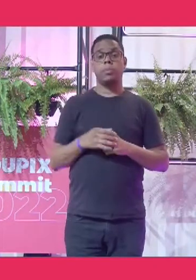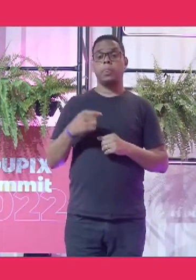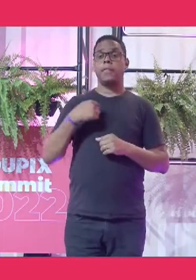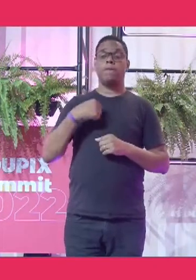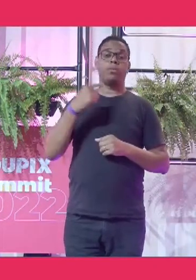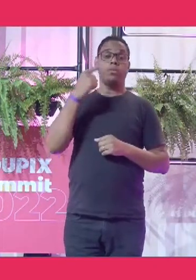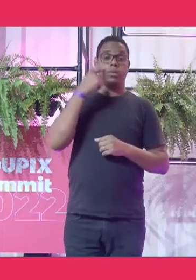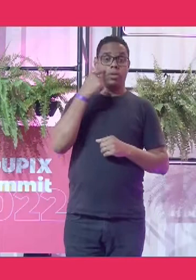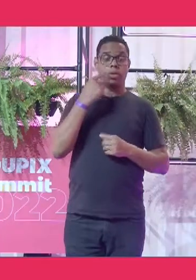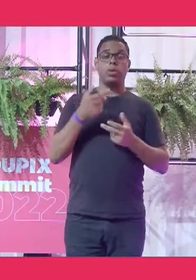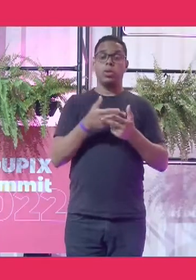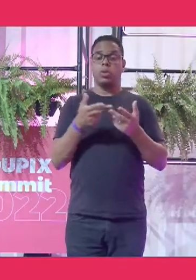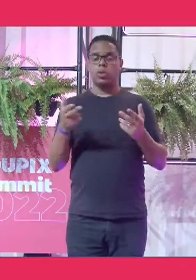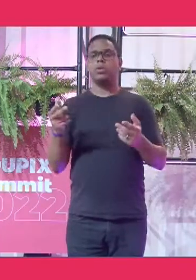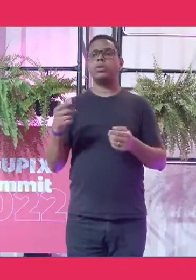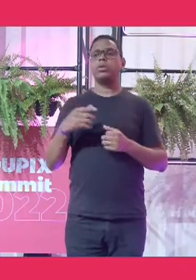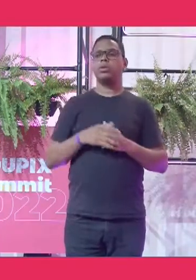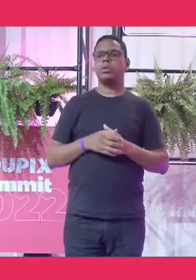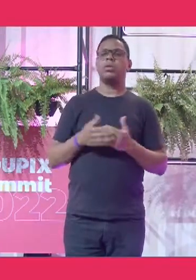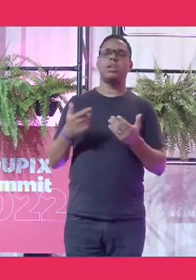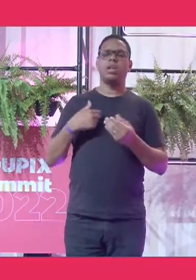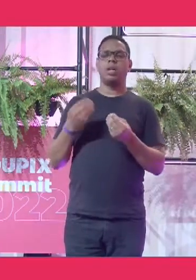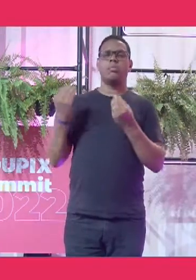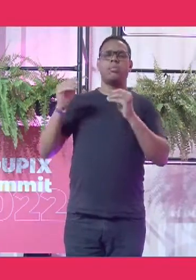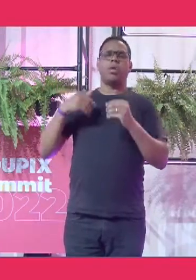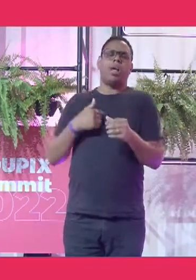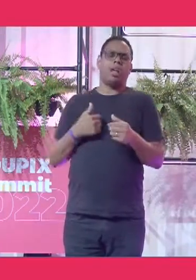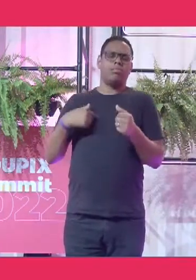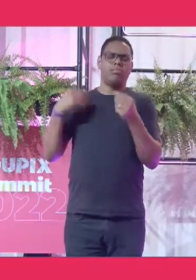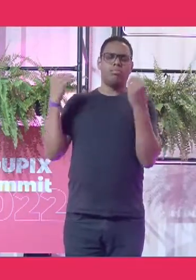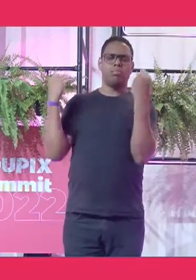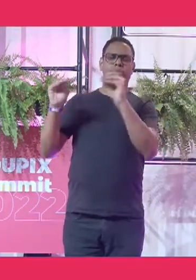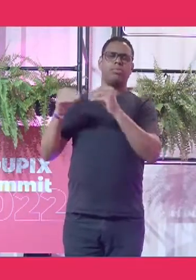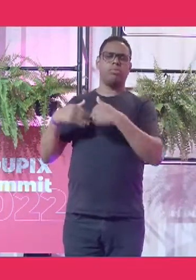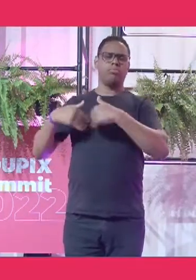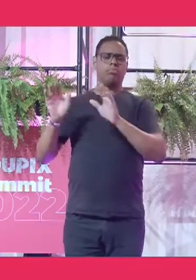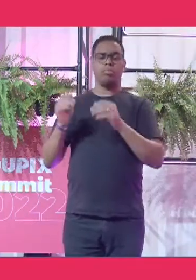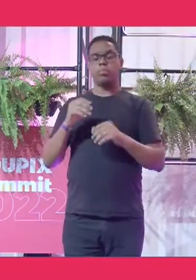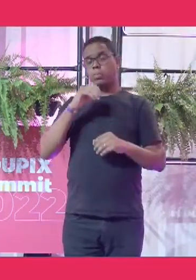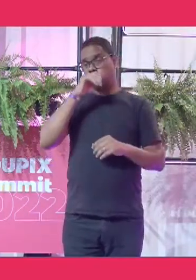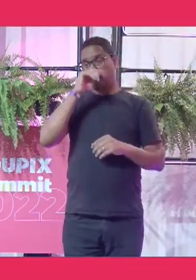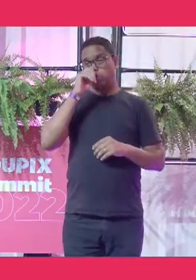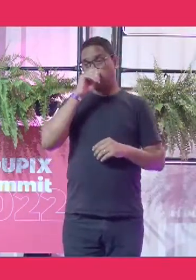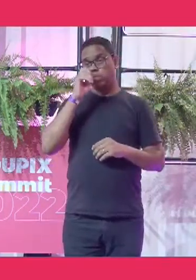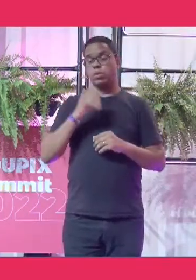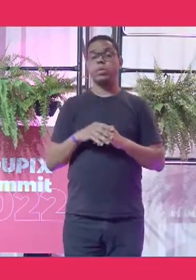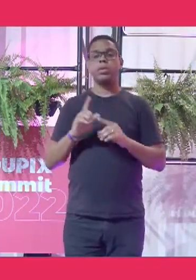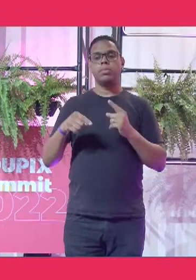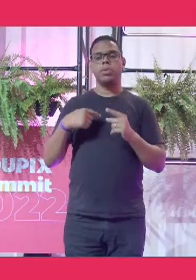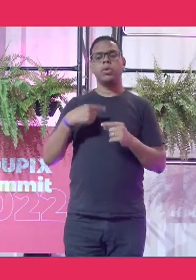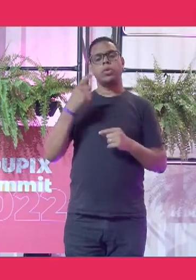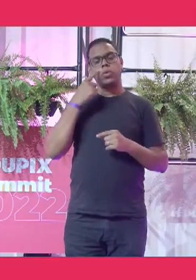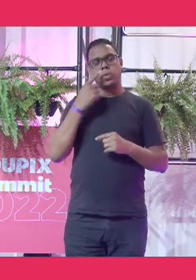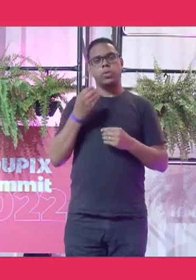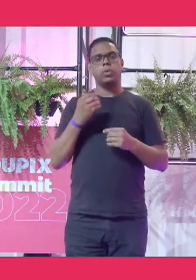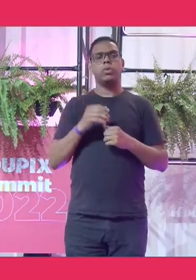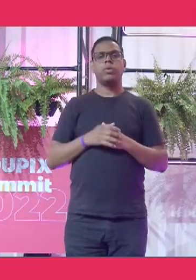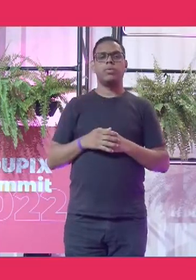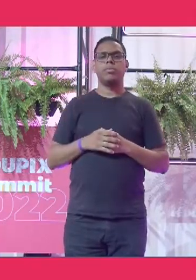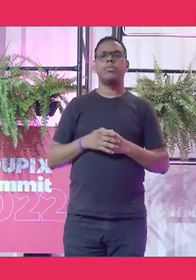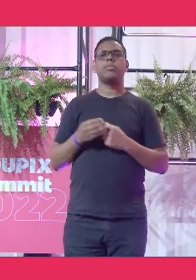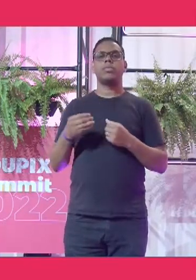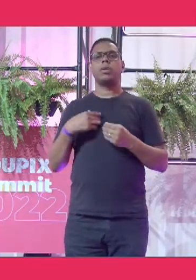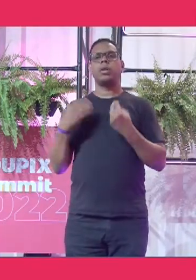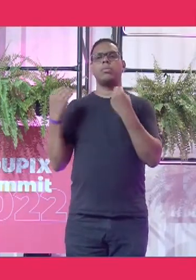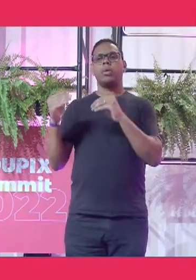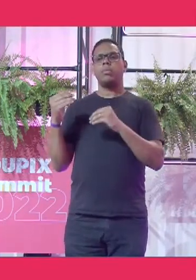penso. Tem coisa que você fala assim, gente, vou postar isso aqui. Vamos ver o que dá. E aí eu acho que eu retomo o que eu disse, né? Às vezes esse negócio que você pensa, vou